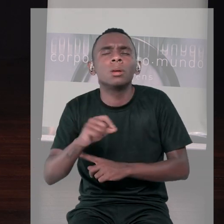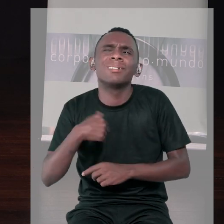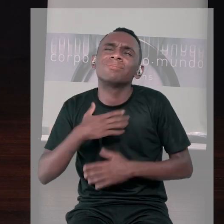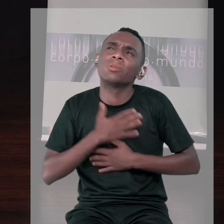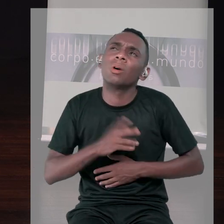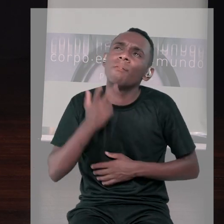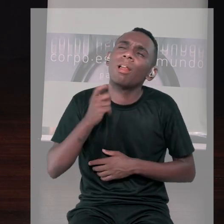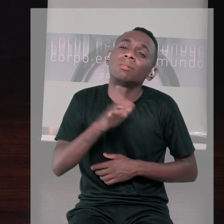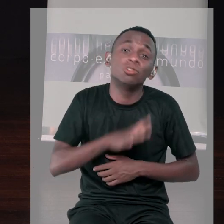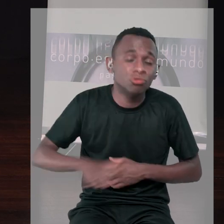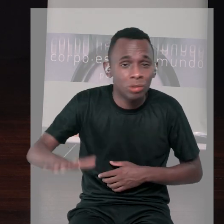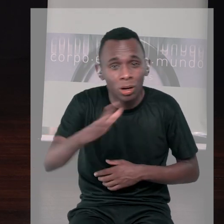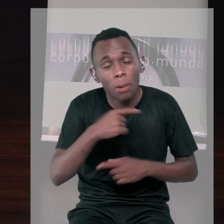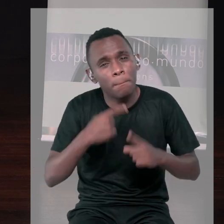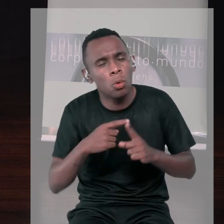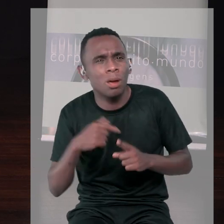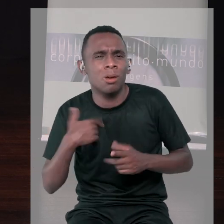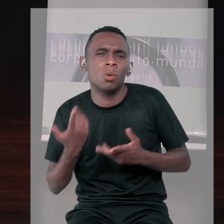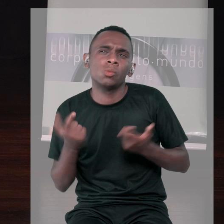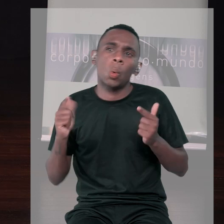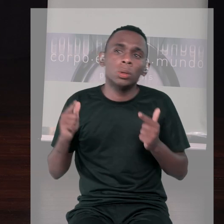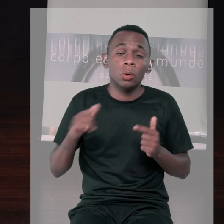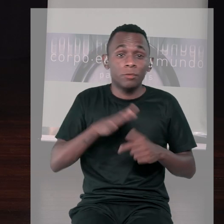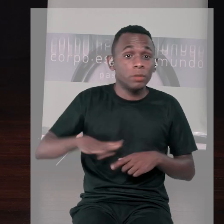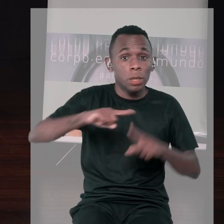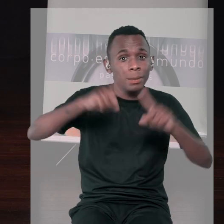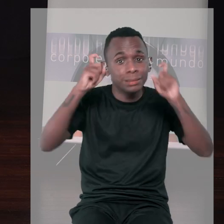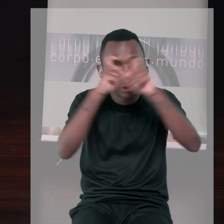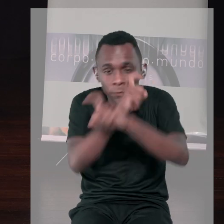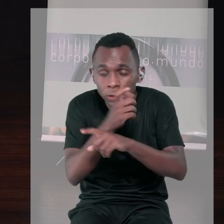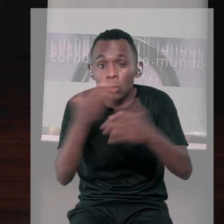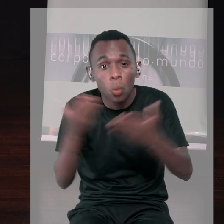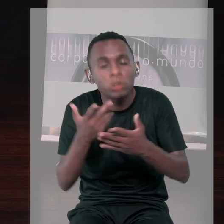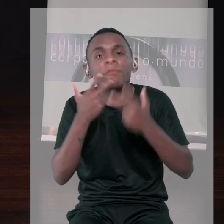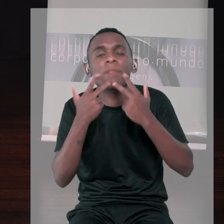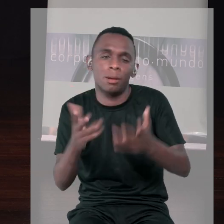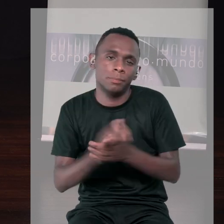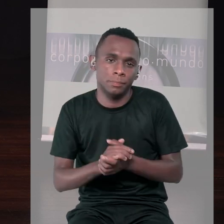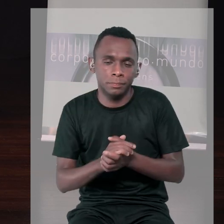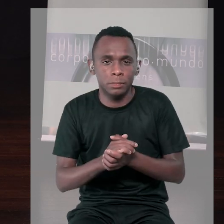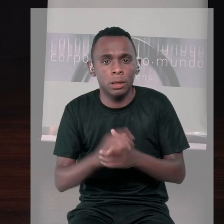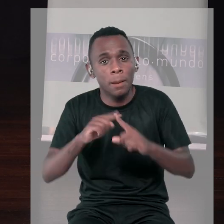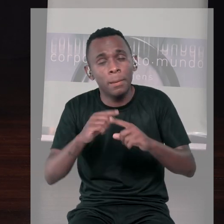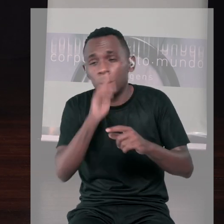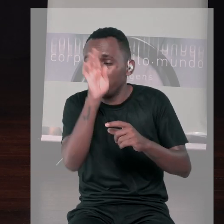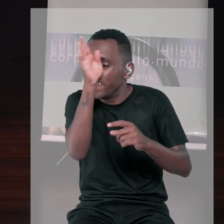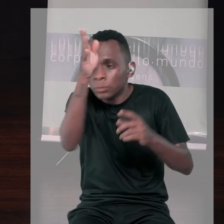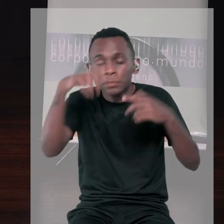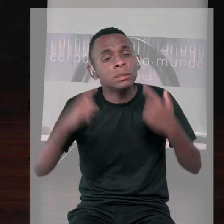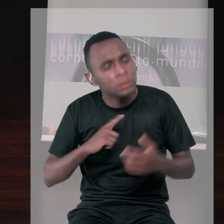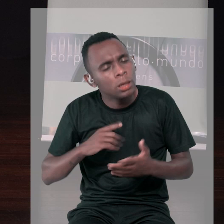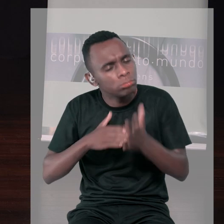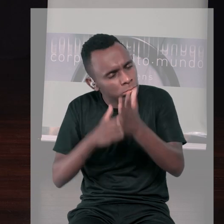eu acho que não há universais, não, mas que é difícil dela hoje ser falada, mas há uma posição ontológica, ou seja, o que é ontologia, no